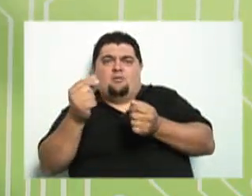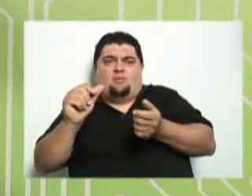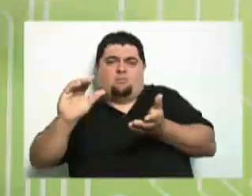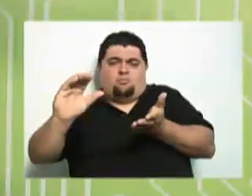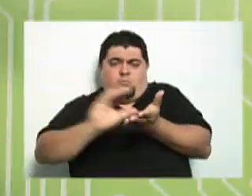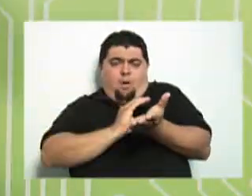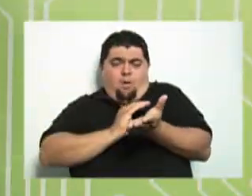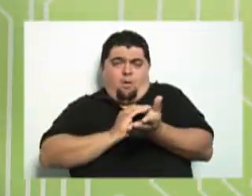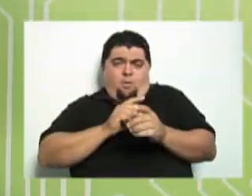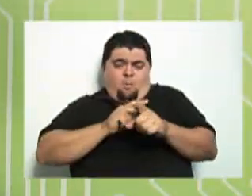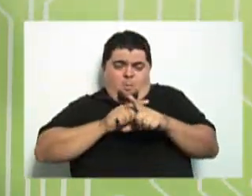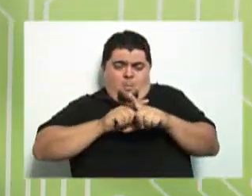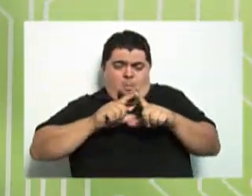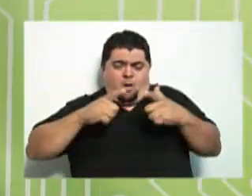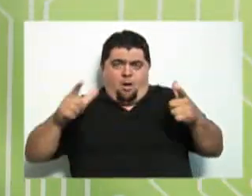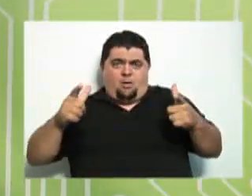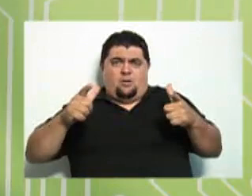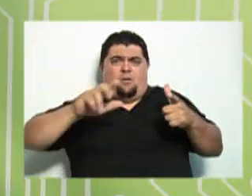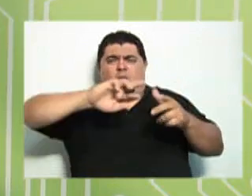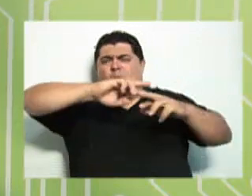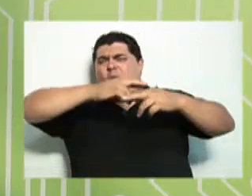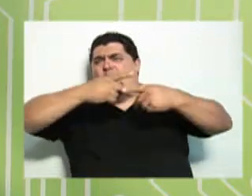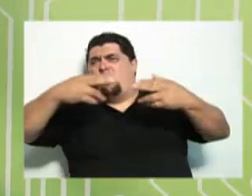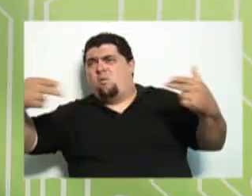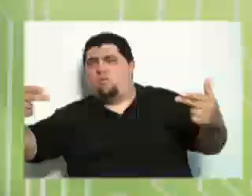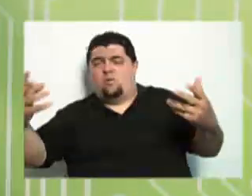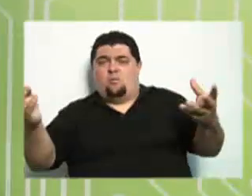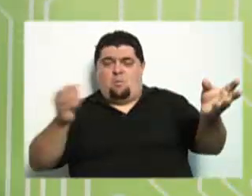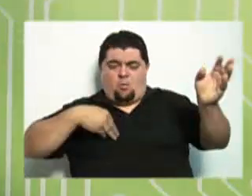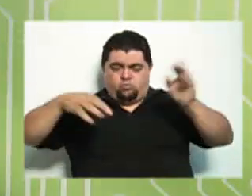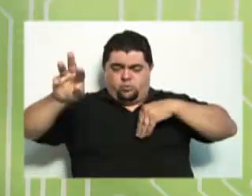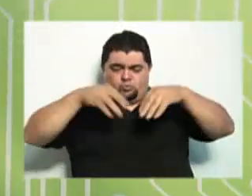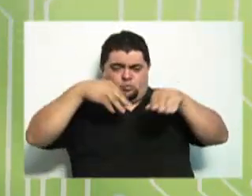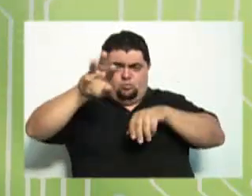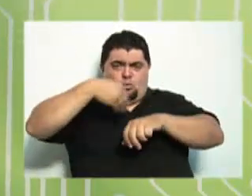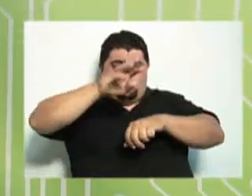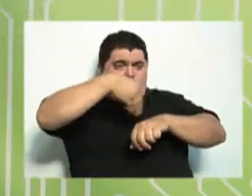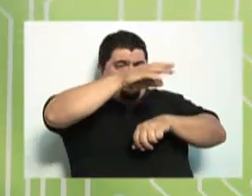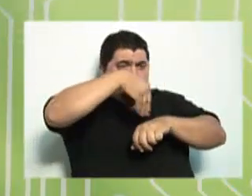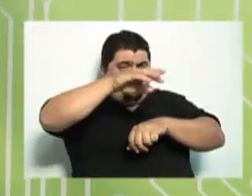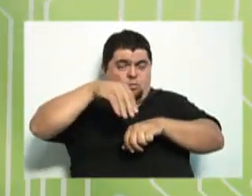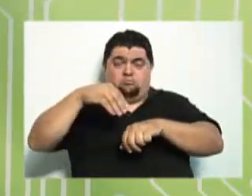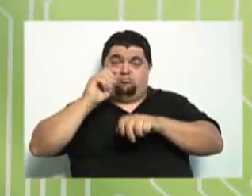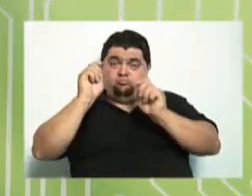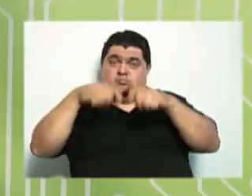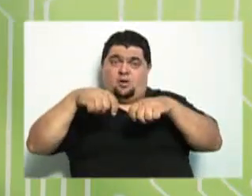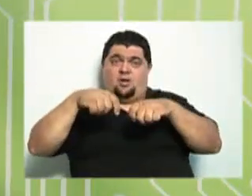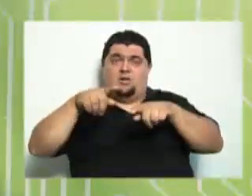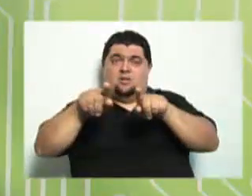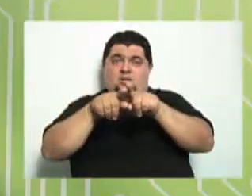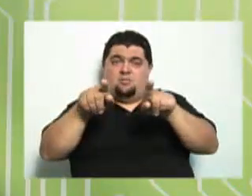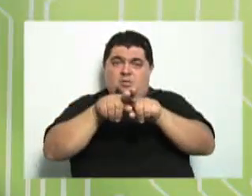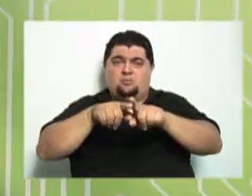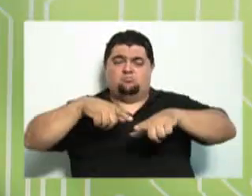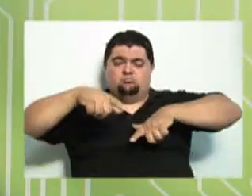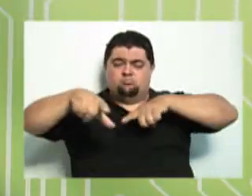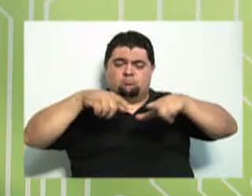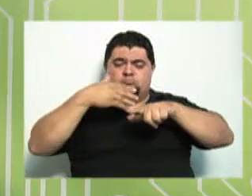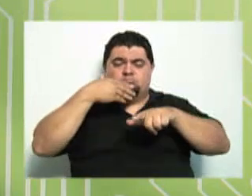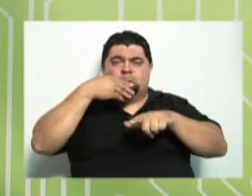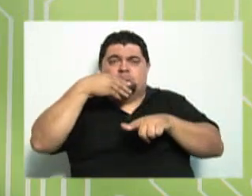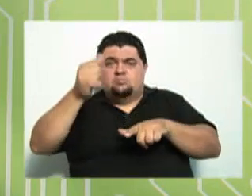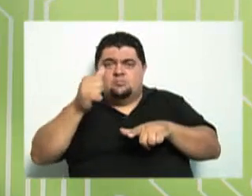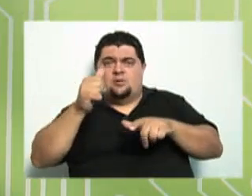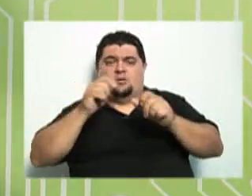de bens e serviços produzidos foi aumentado, ou a qualidade dos bens e serviços foram aumentadas. Quando a gente